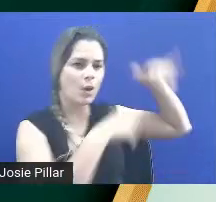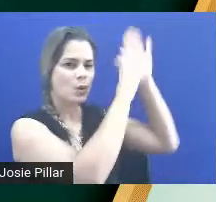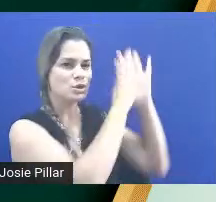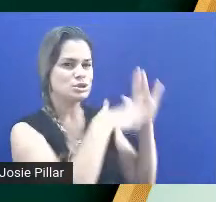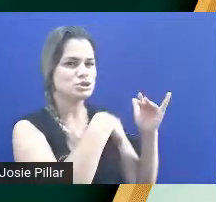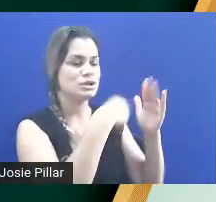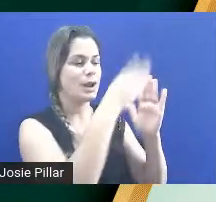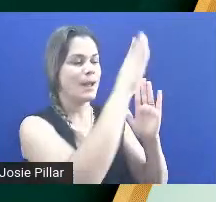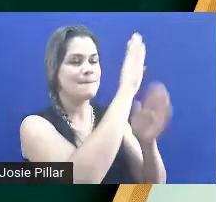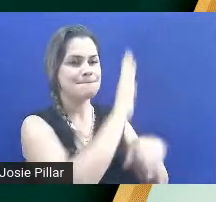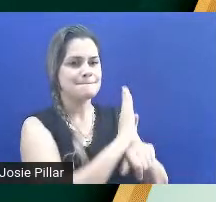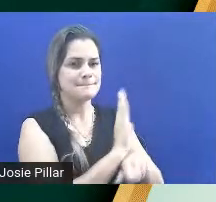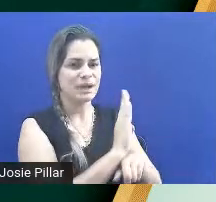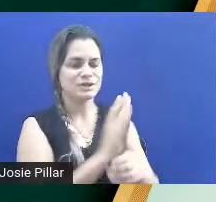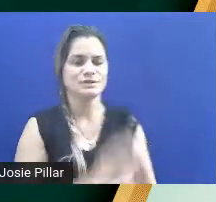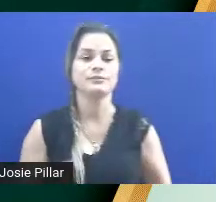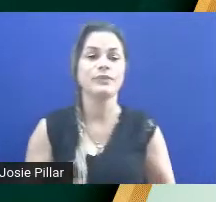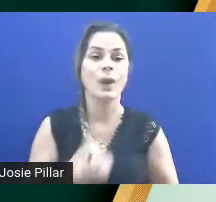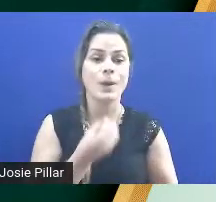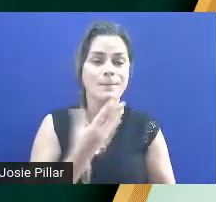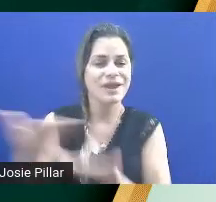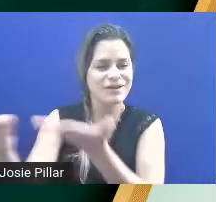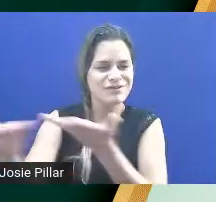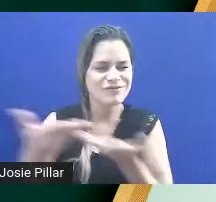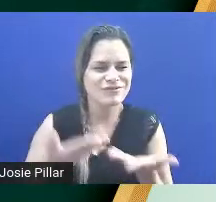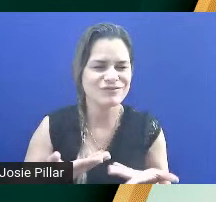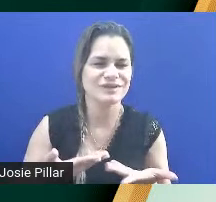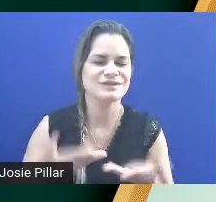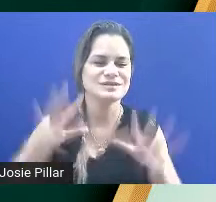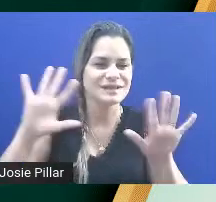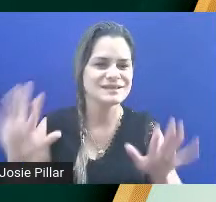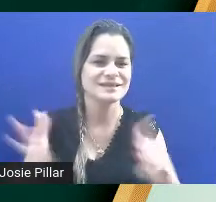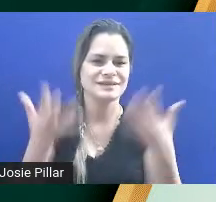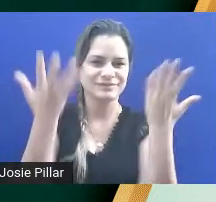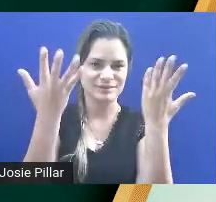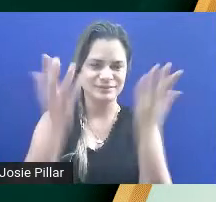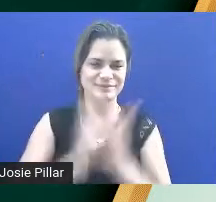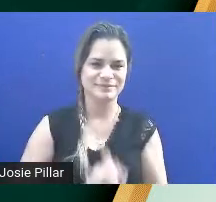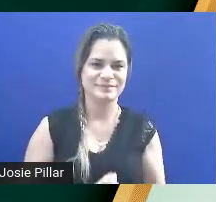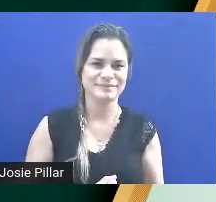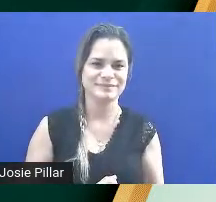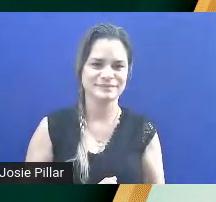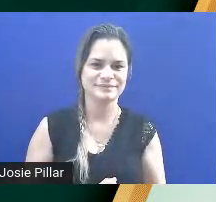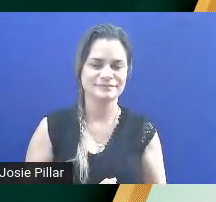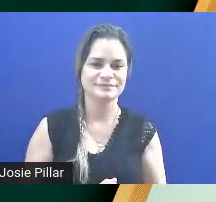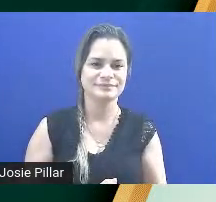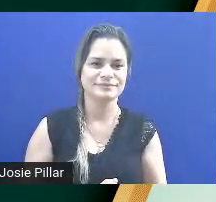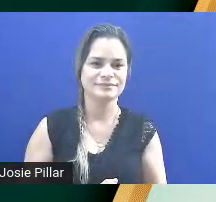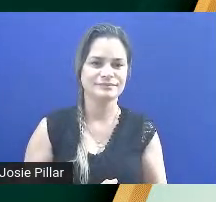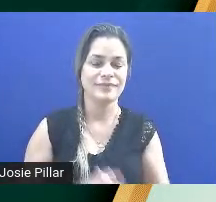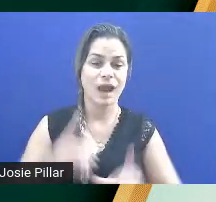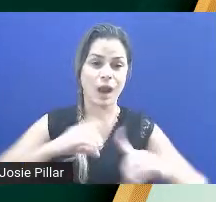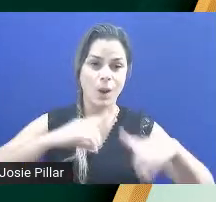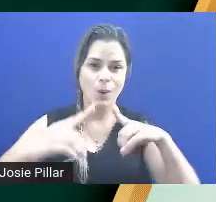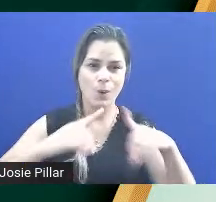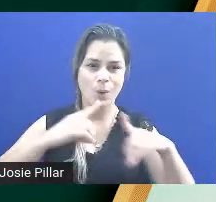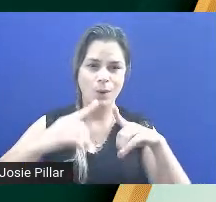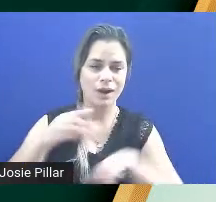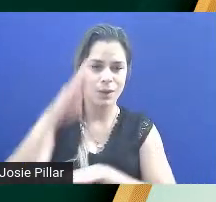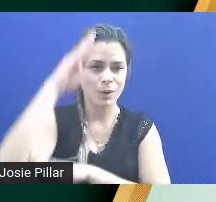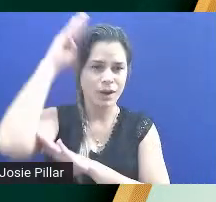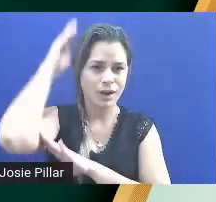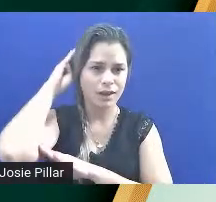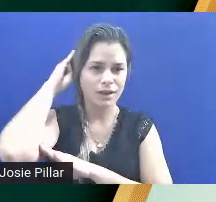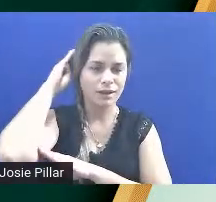muito bem-vindos e bem-vindas a esta solenidade. A coordenadora acadêmica substituta